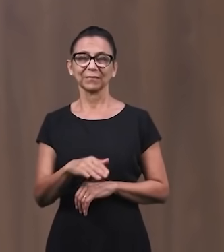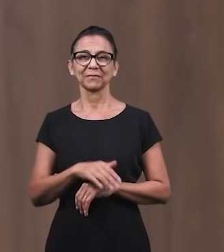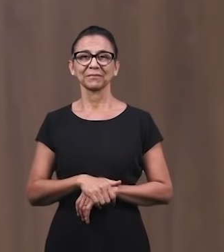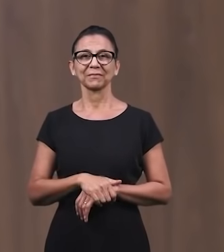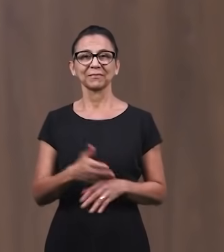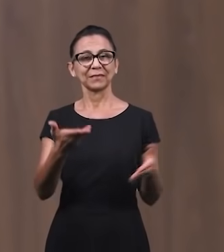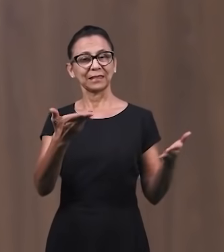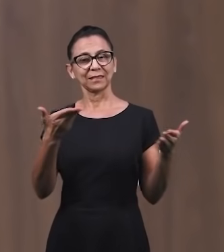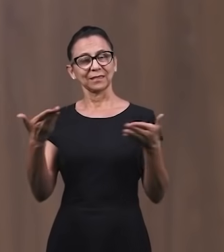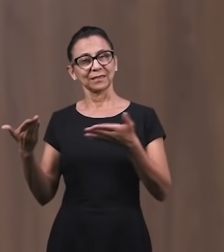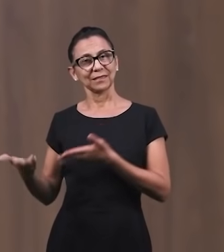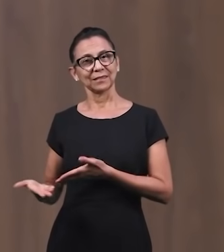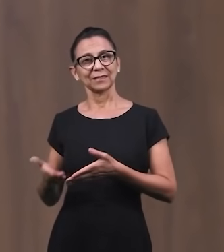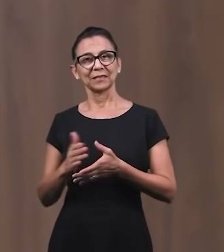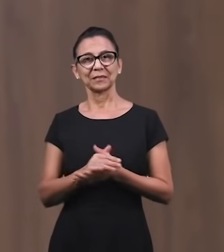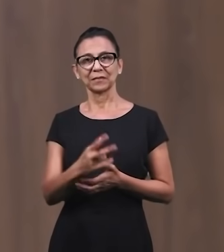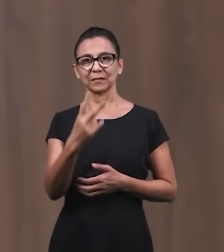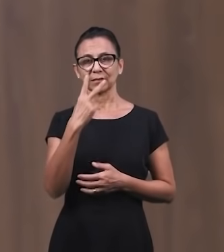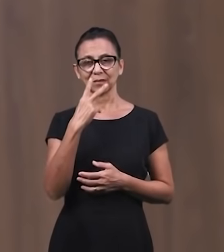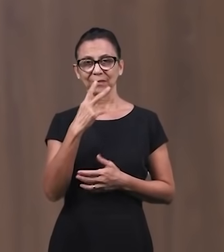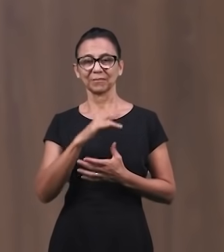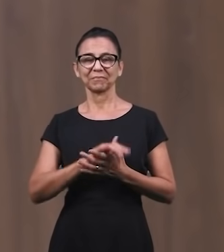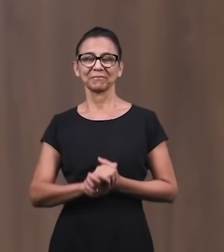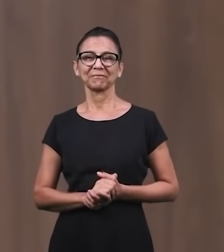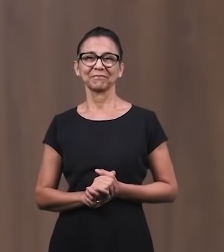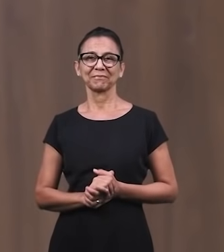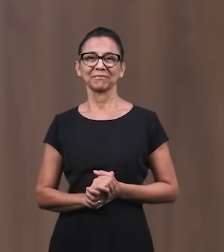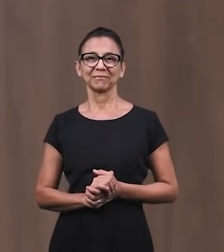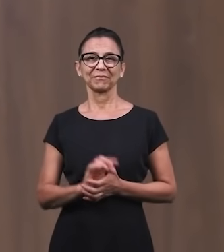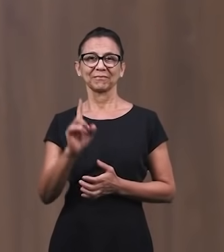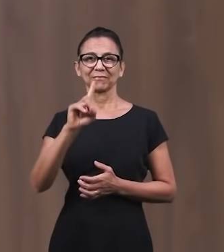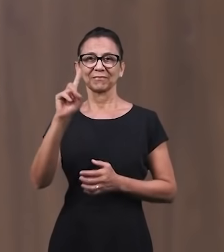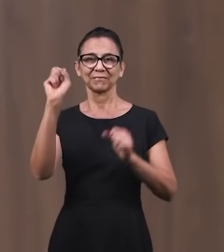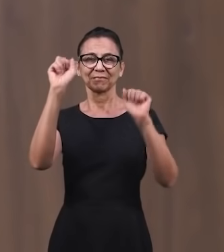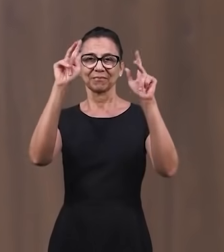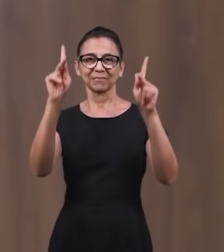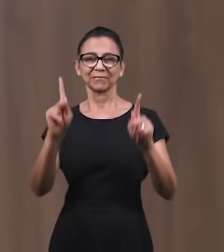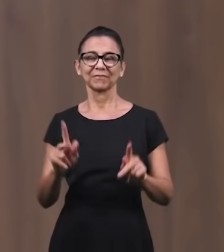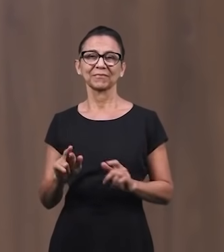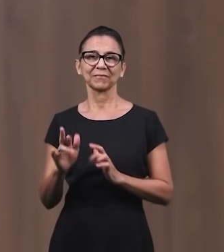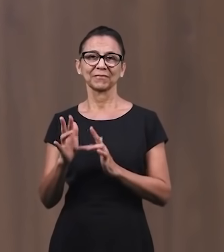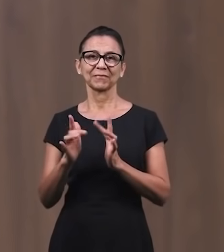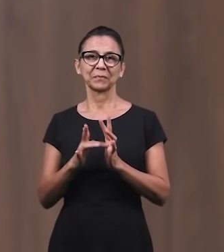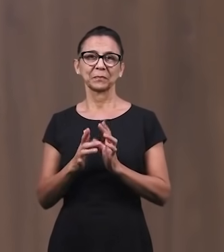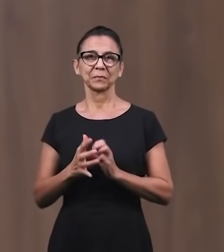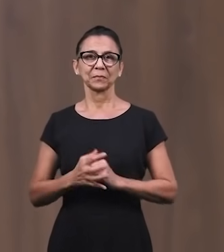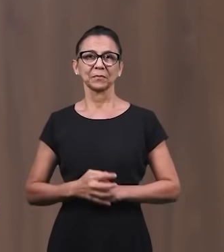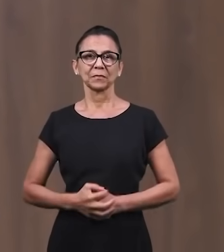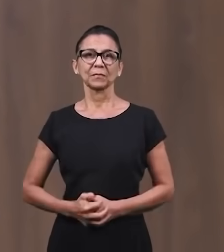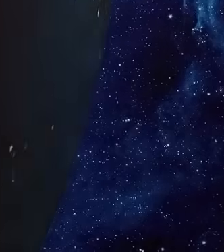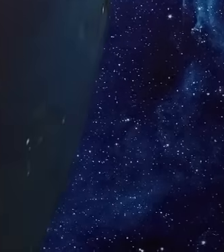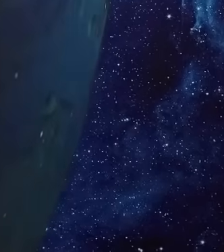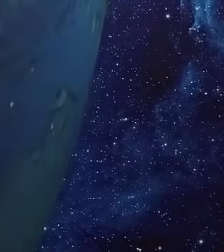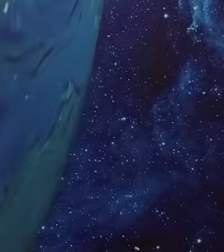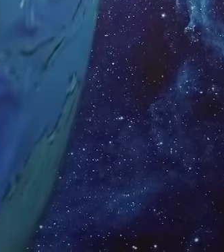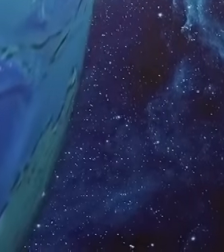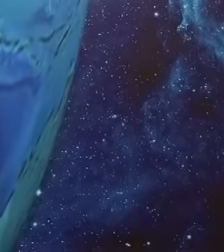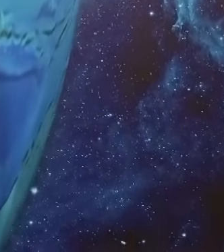nosso convidado para continuar na programação da Igreja Cristã Maranata. Deus abençoe a todos, a paz do Senhor Jesus.